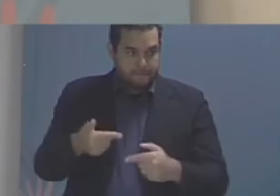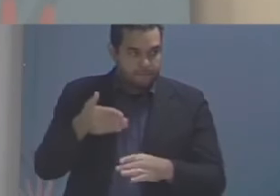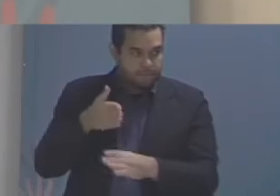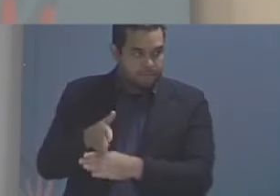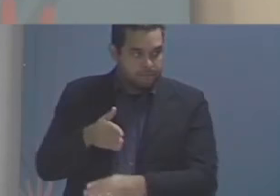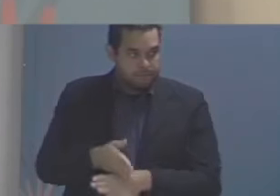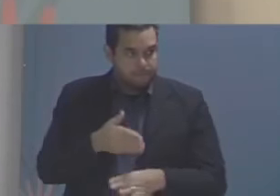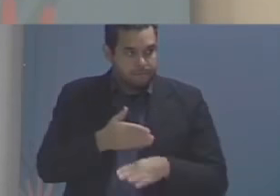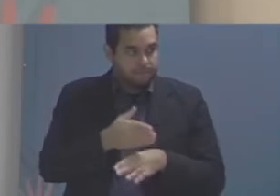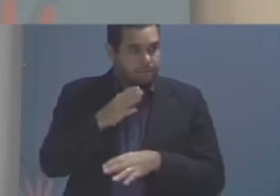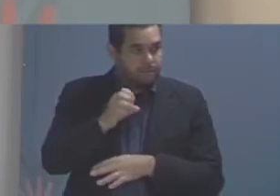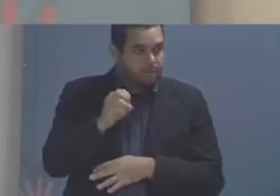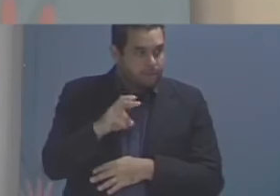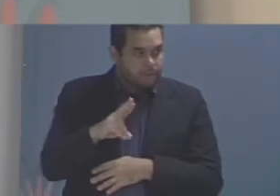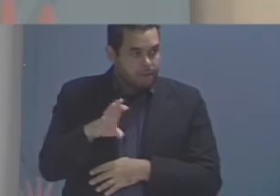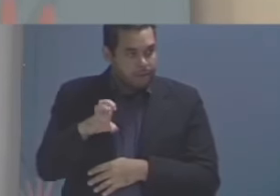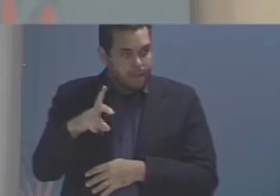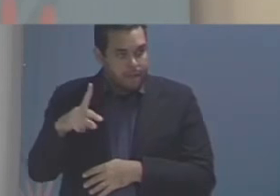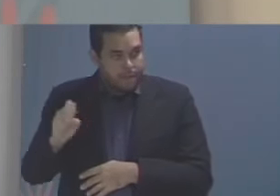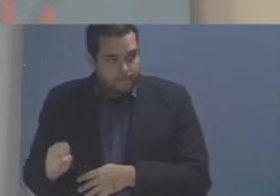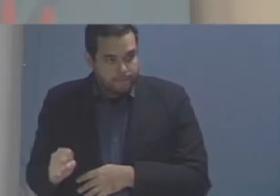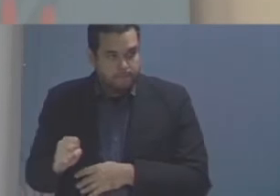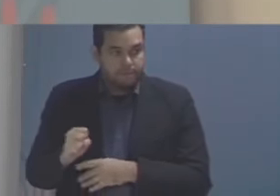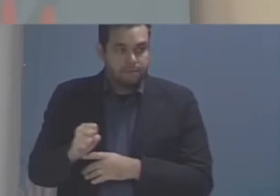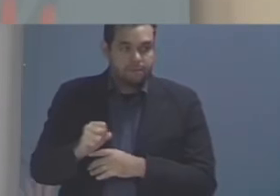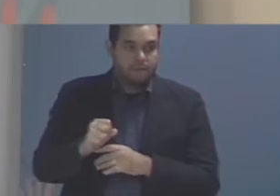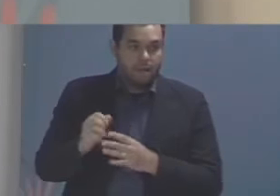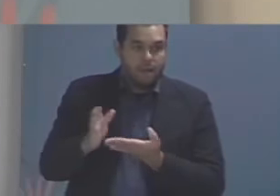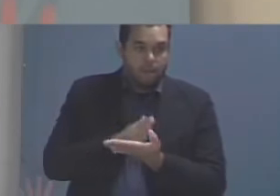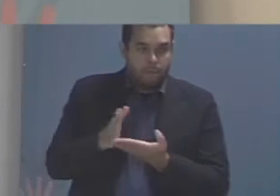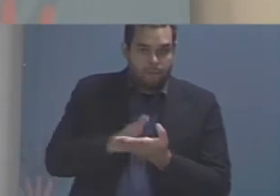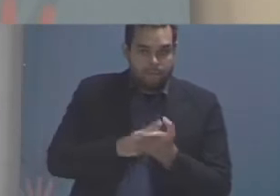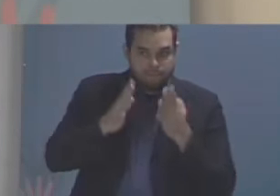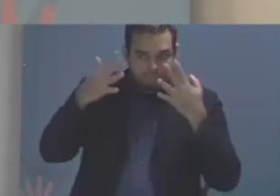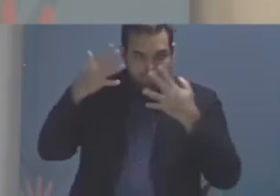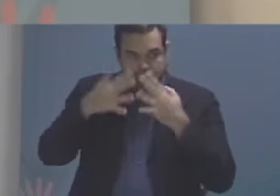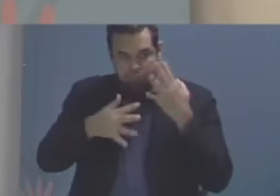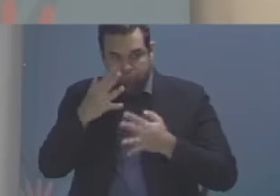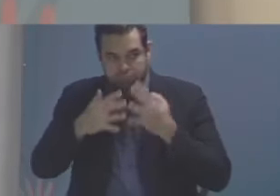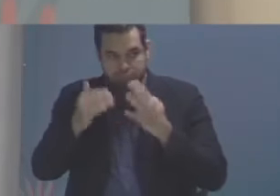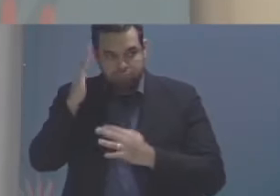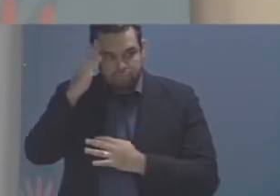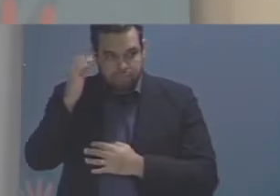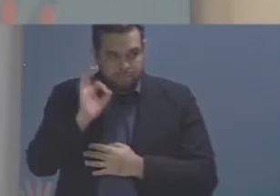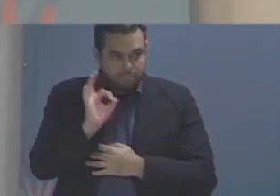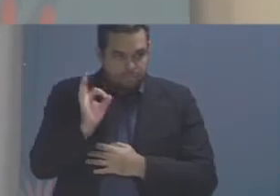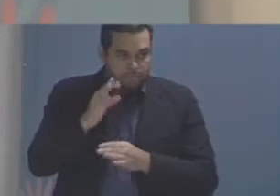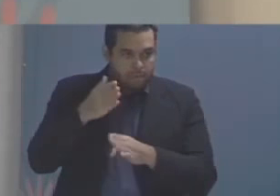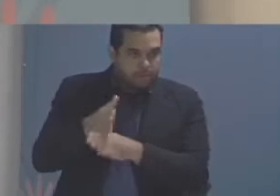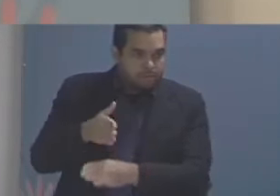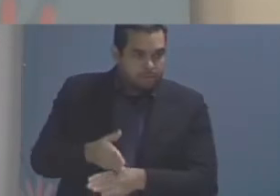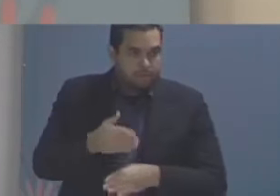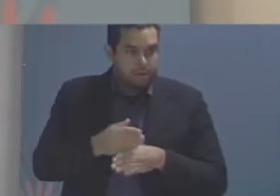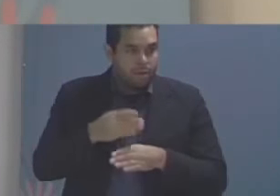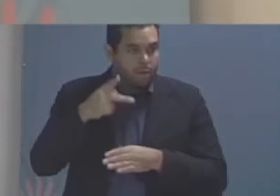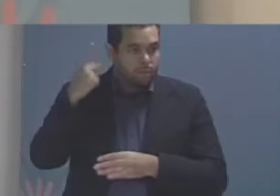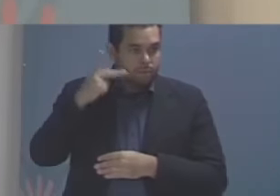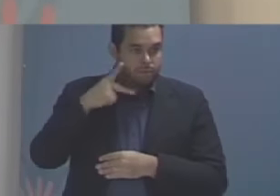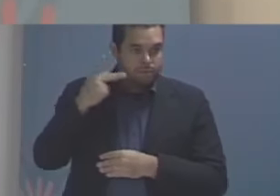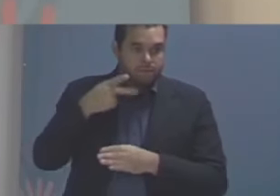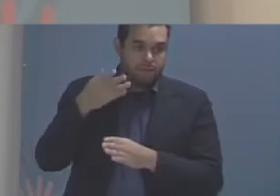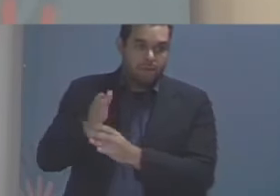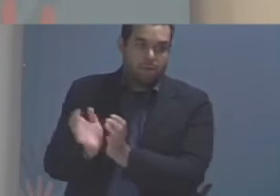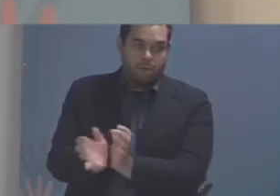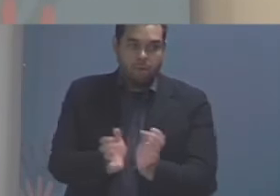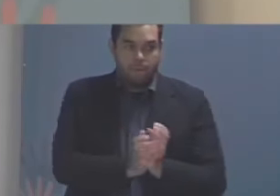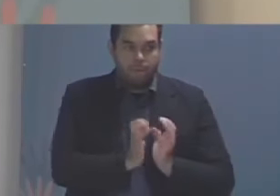Coreps e os temas são da ordem do confuso ou, às vezes, até mesmo do bizarro. É uma participação política, partidária, o tempo inteiro. Não